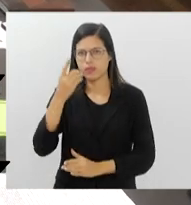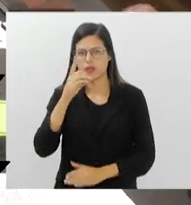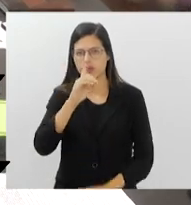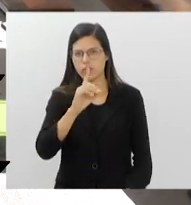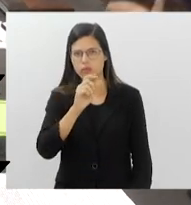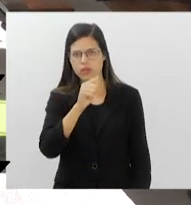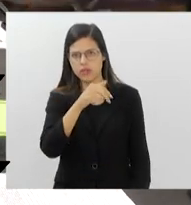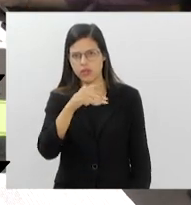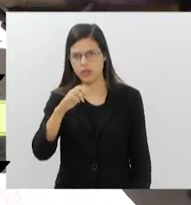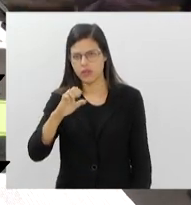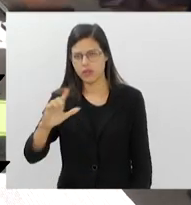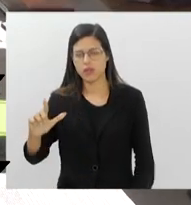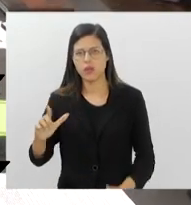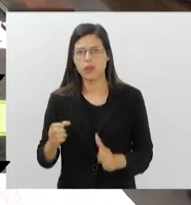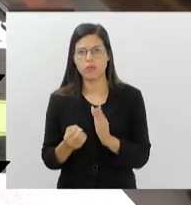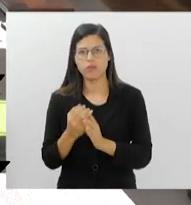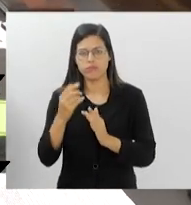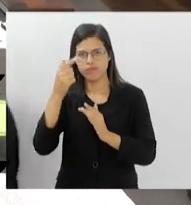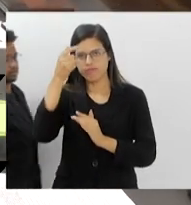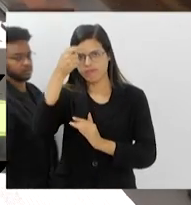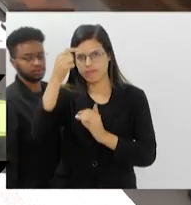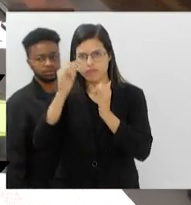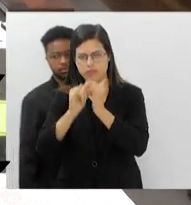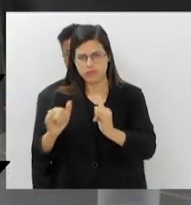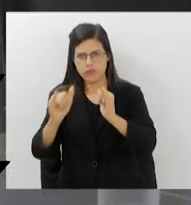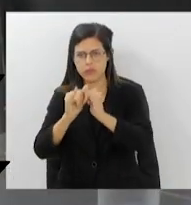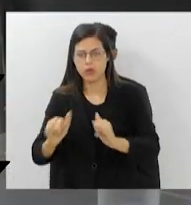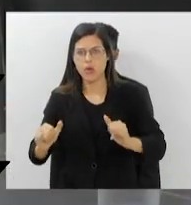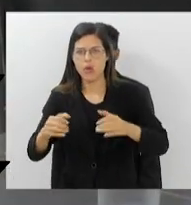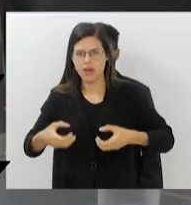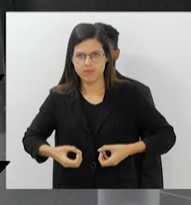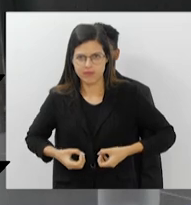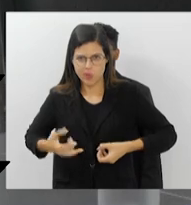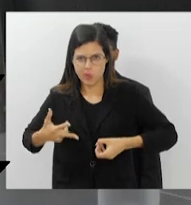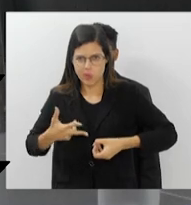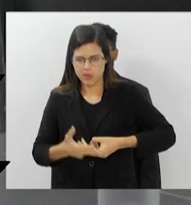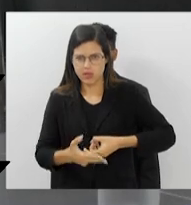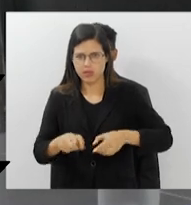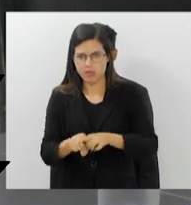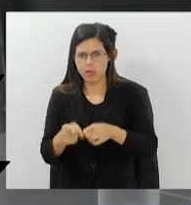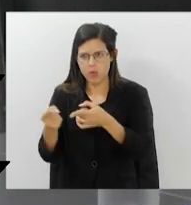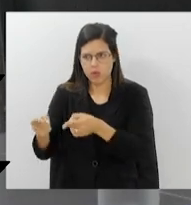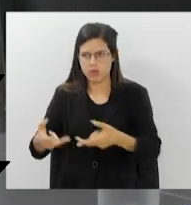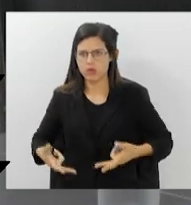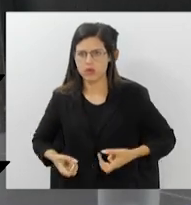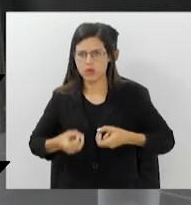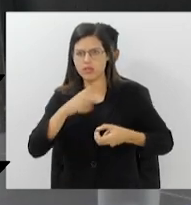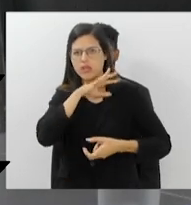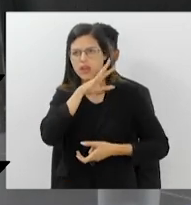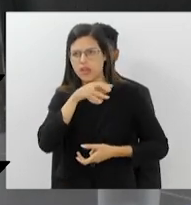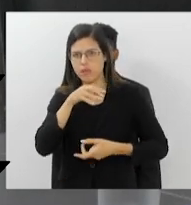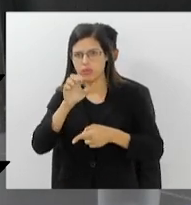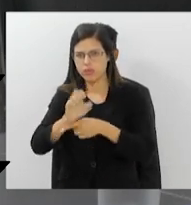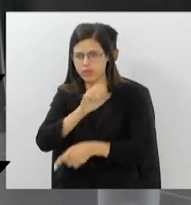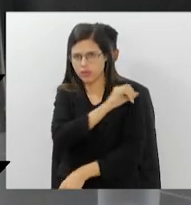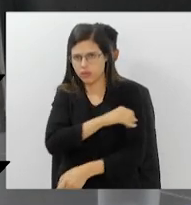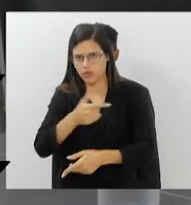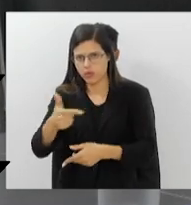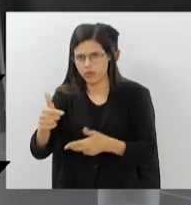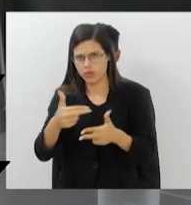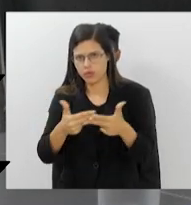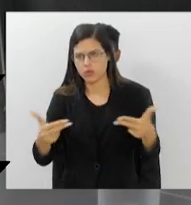librelon que institui a campanha de conscientização sobre a castração e combate ao câncer em animais no âmbito do Estado do Rio de Janeiro e d